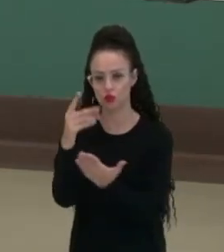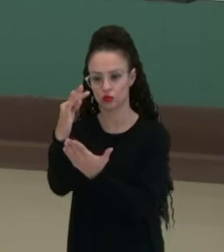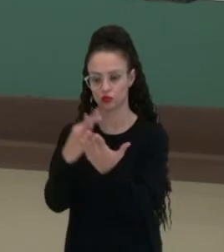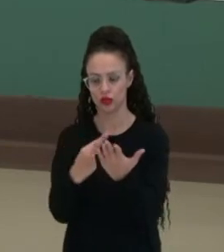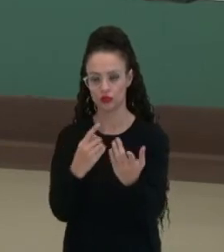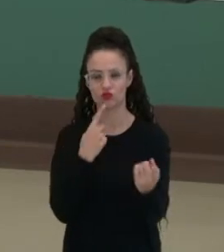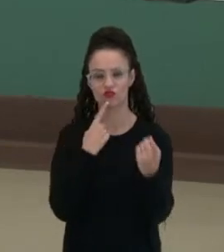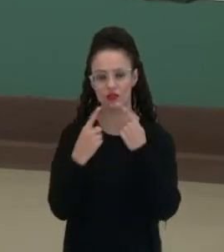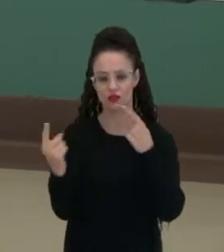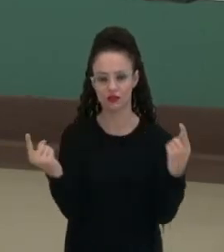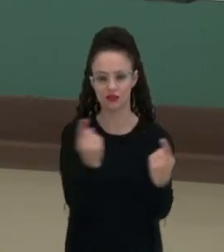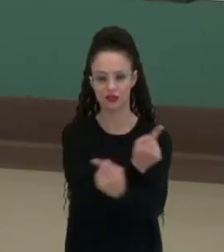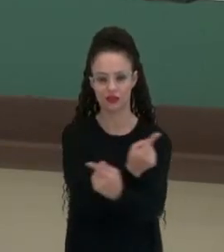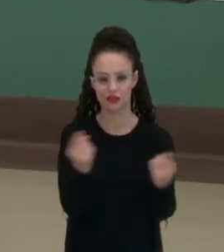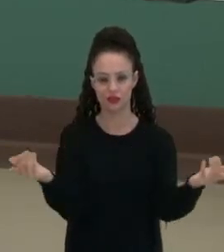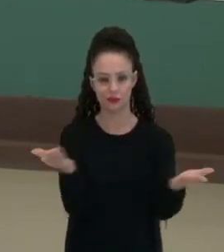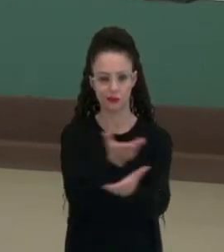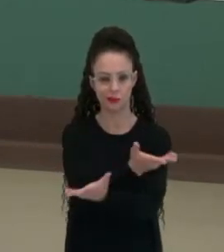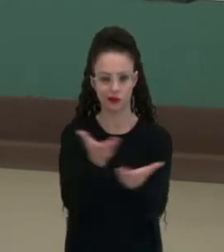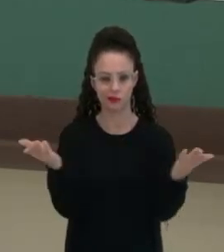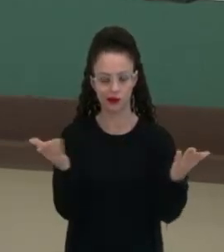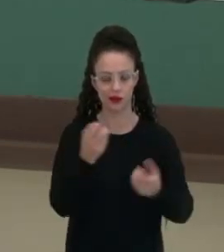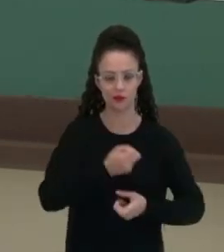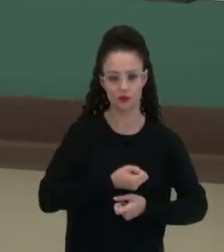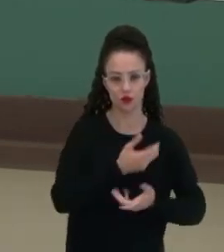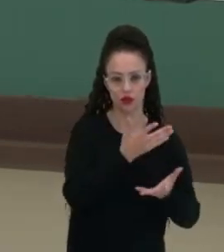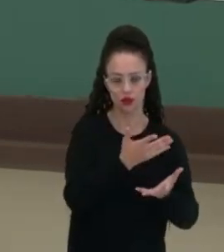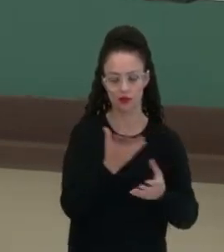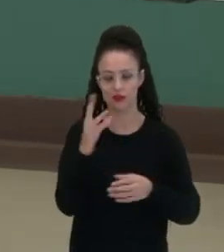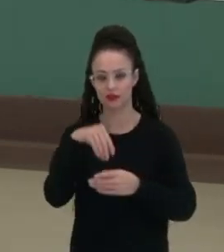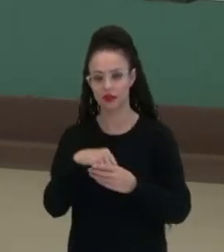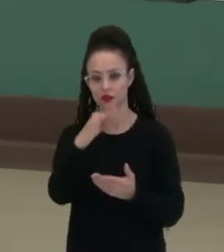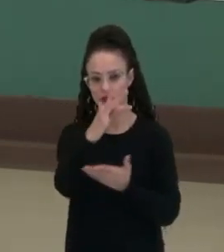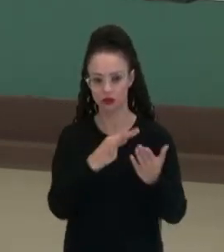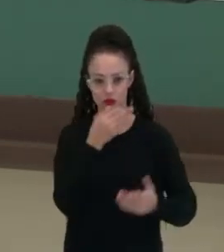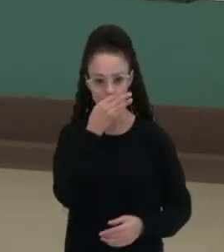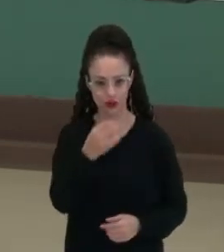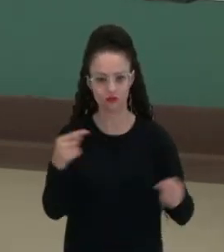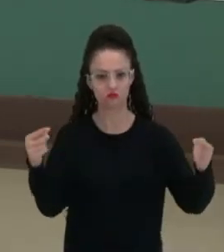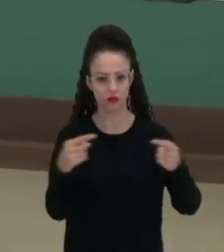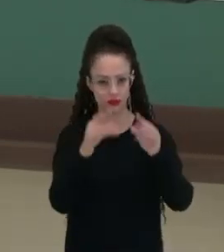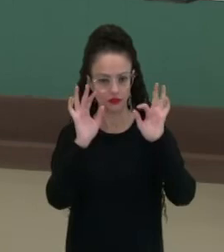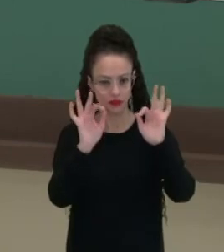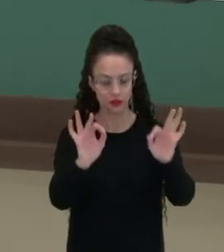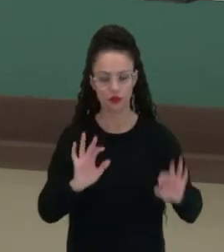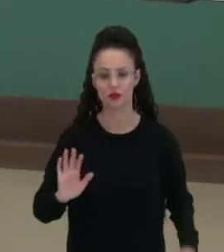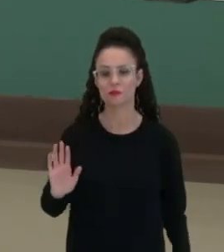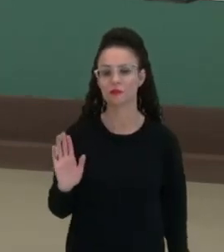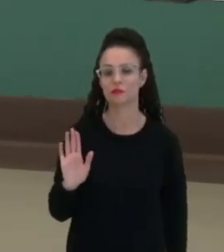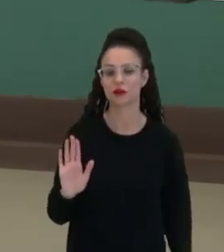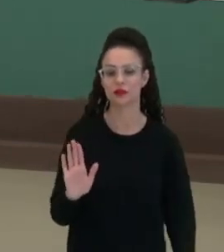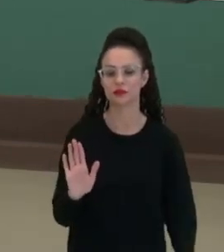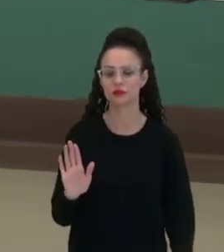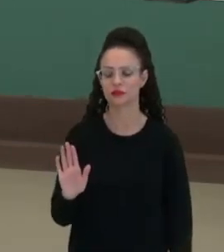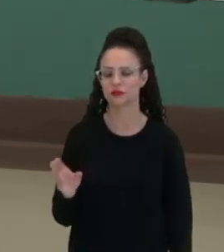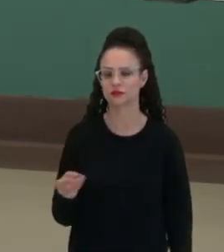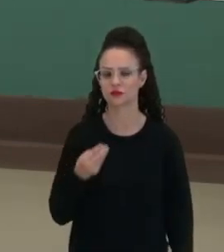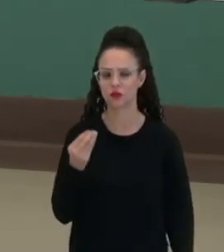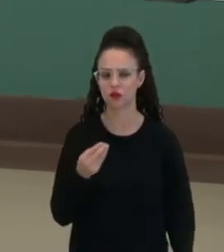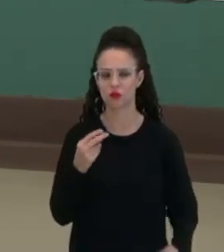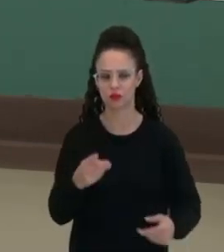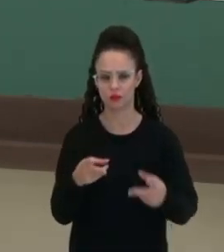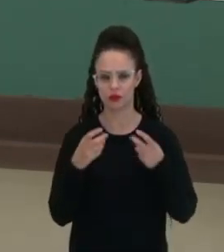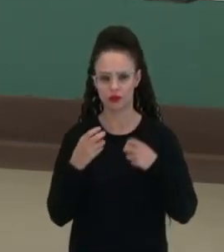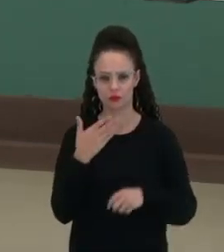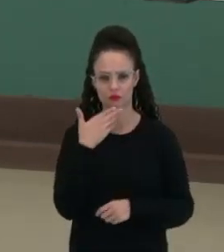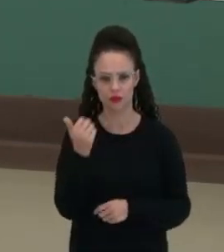já vimos. O poema dentro do artigo. Confere? Confere. Mas como percebemos